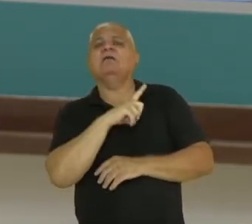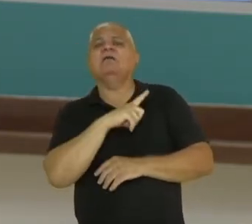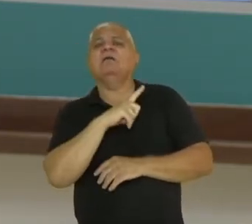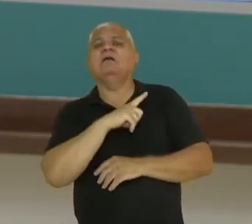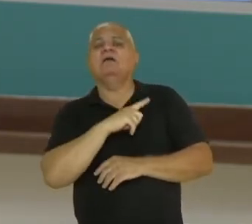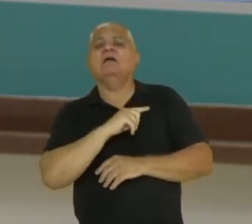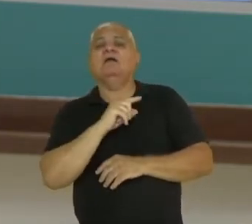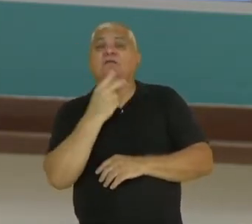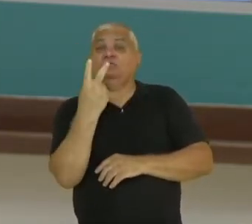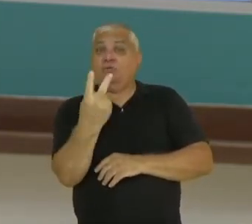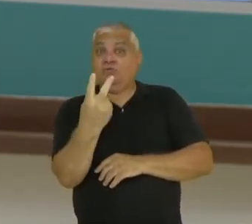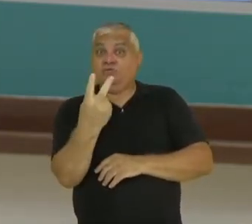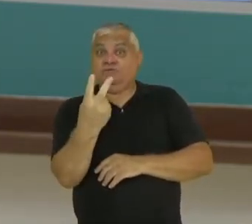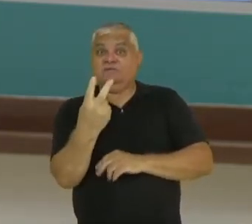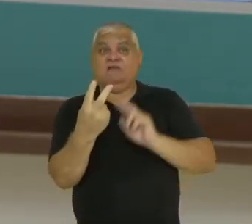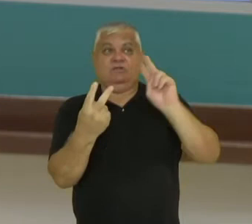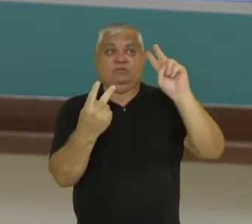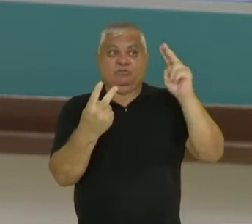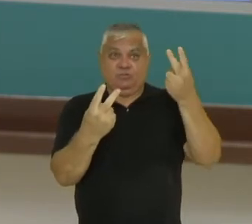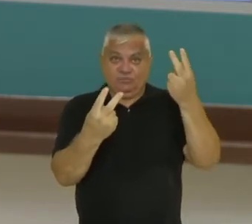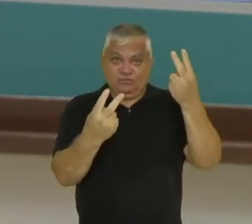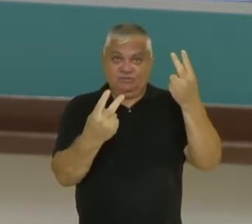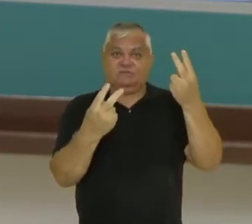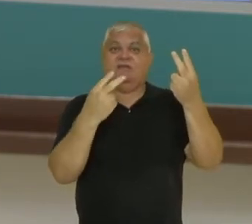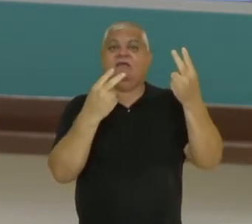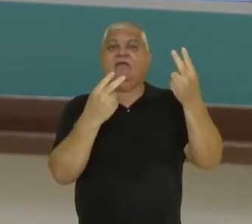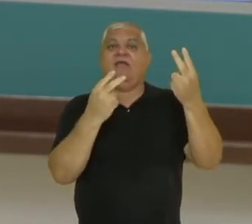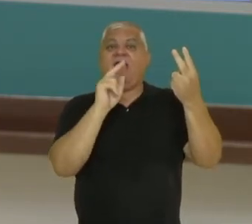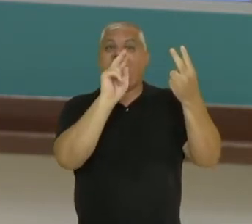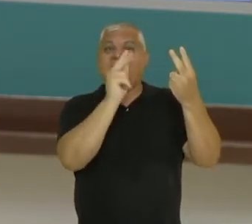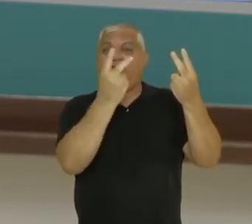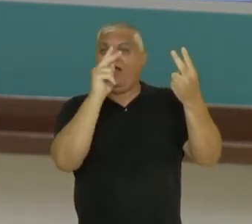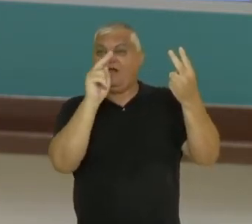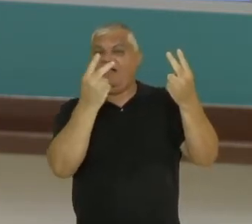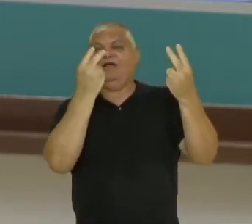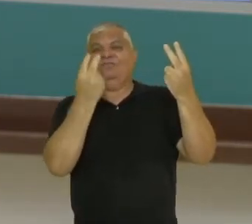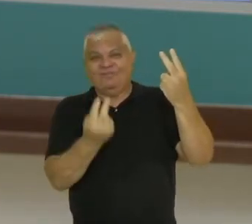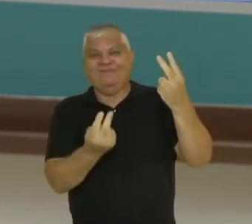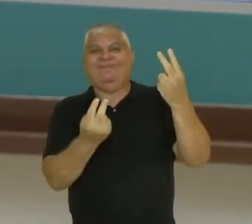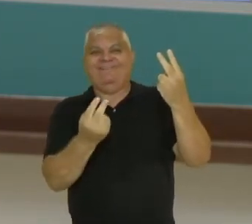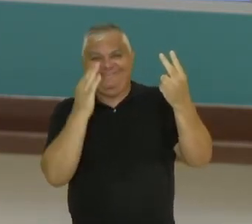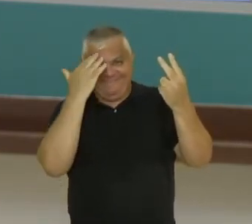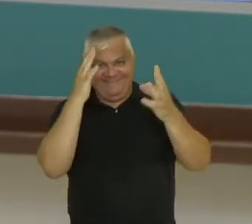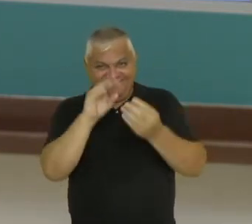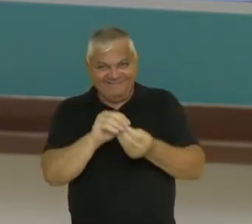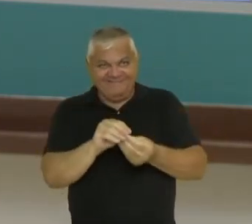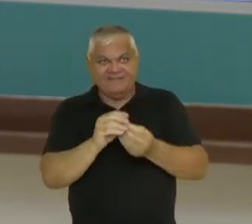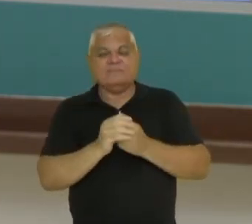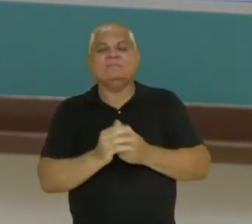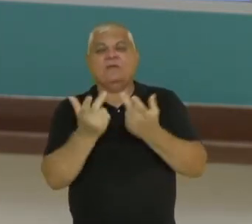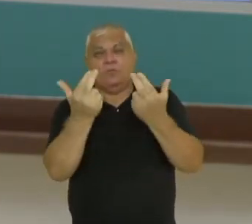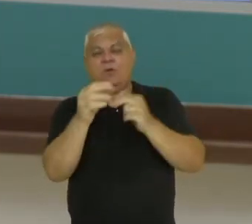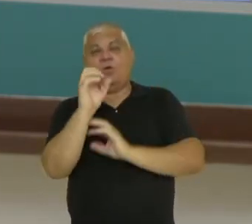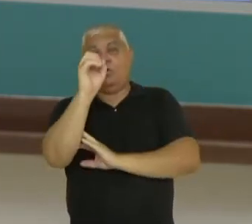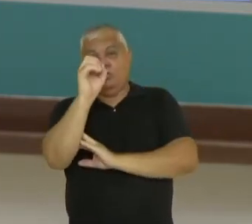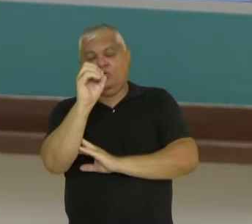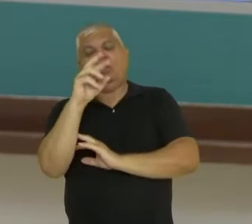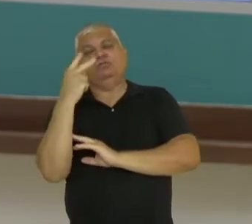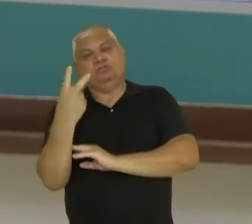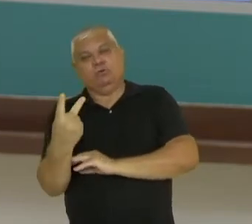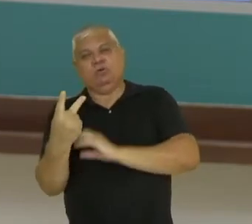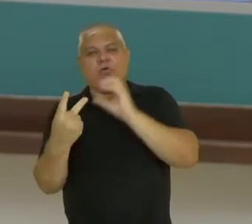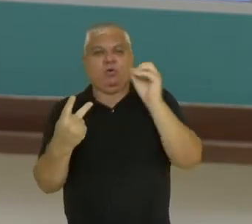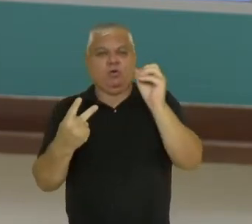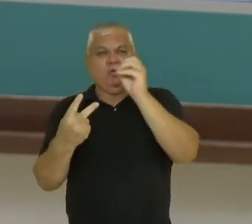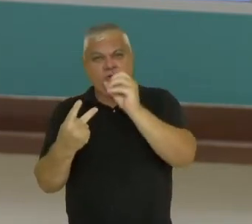caso é H2. Então, são 2 átomos de hidrogênios ligados que formam o gás hidrogênio, certo? A mesma coisa aqui, 2 para